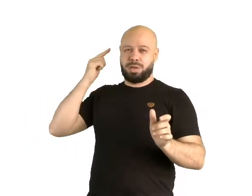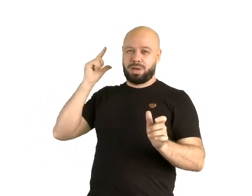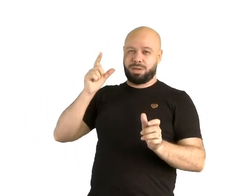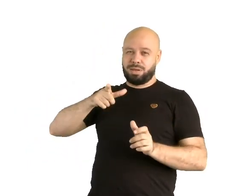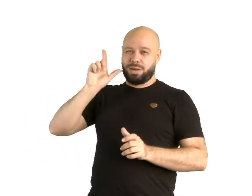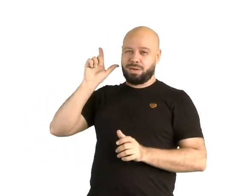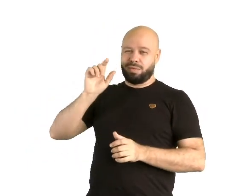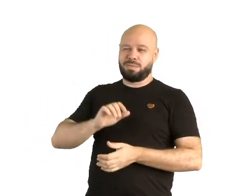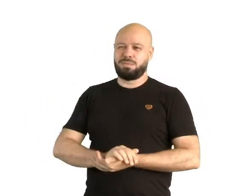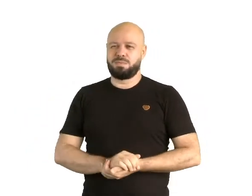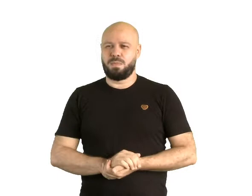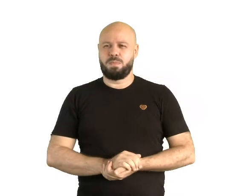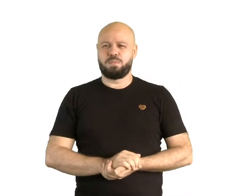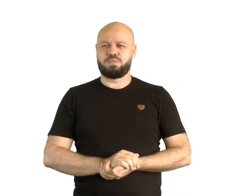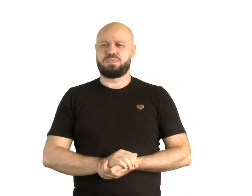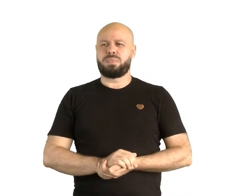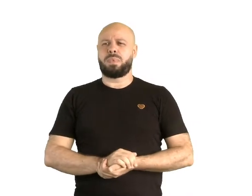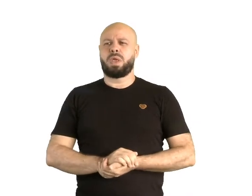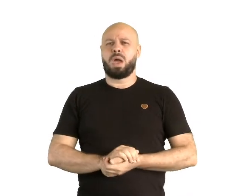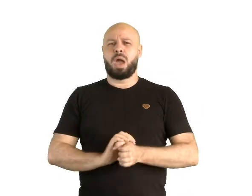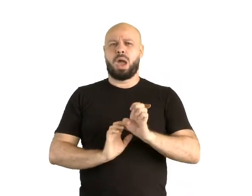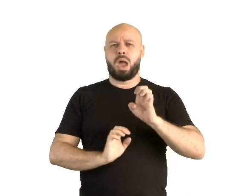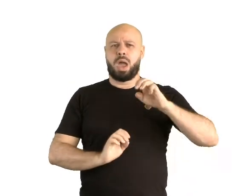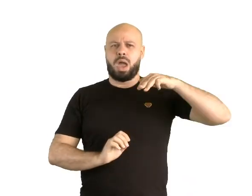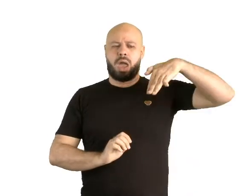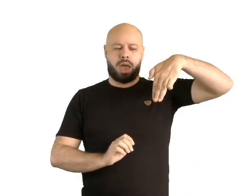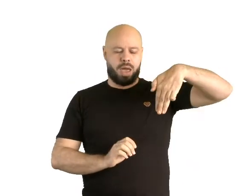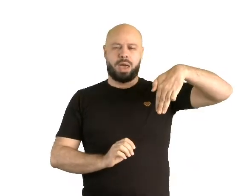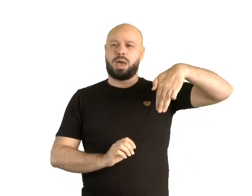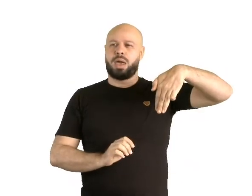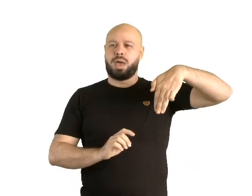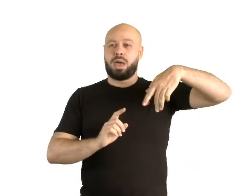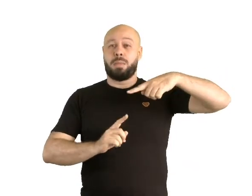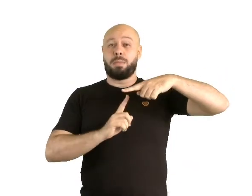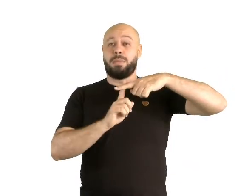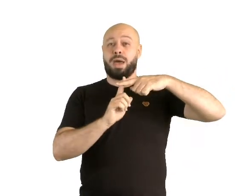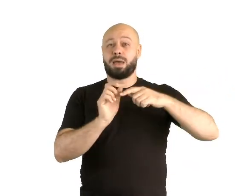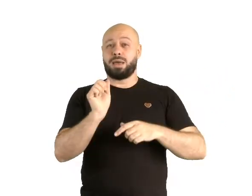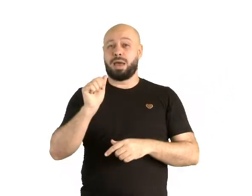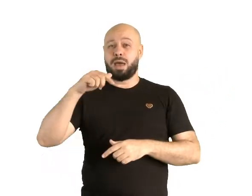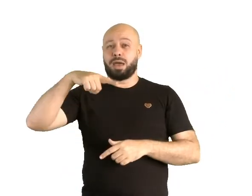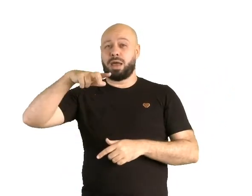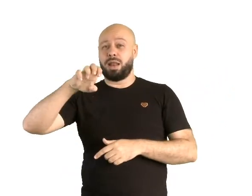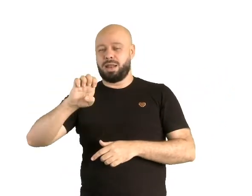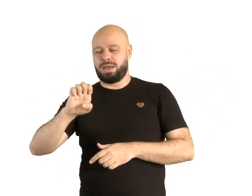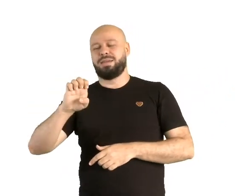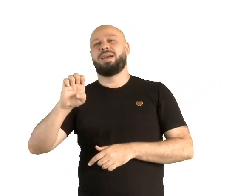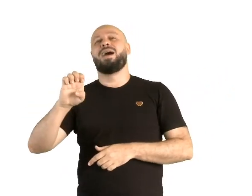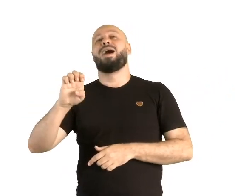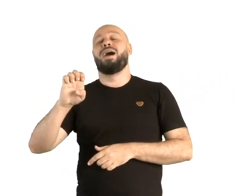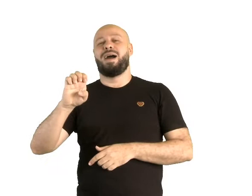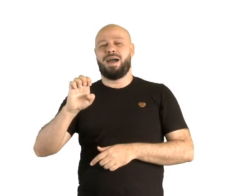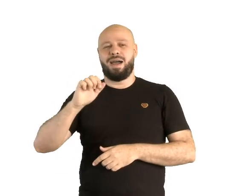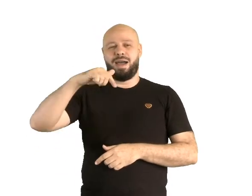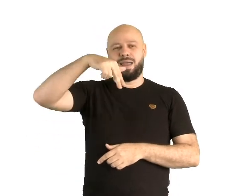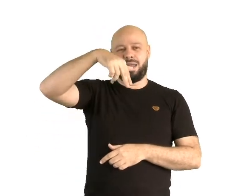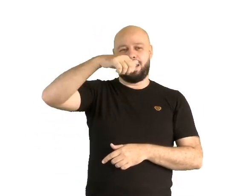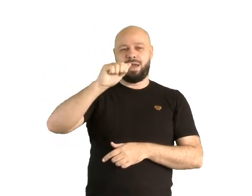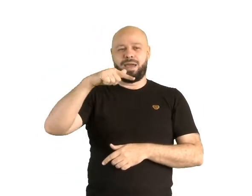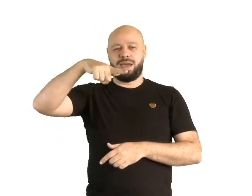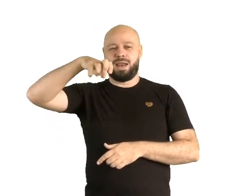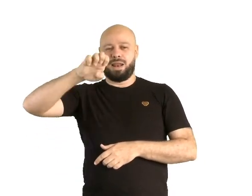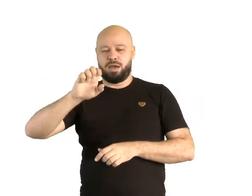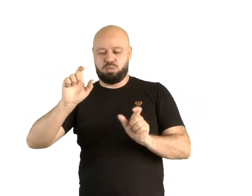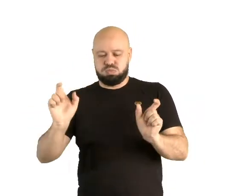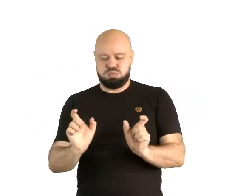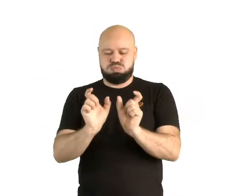em mais o aquele, juntando, vira naquele. A